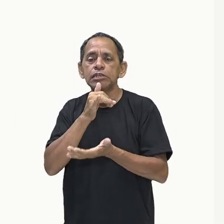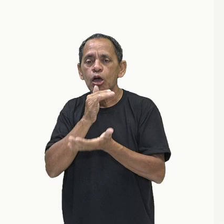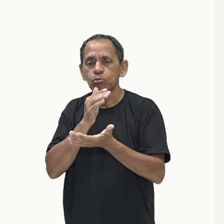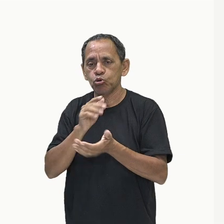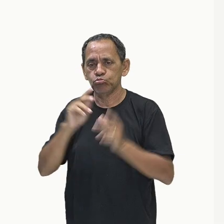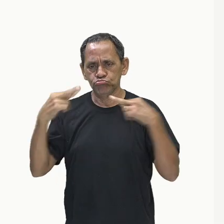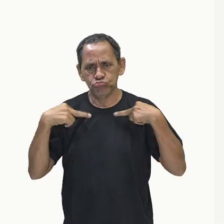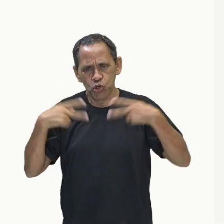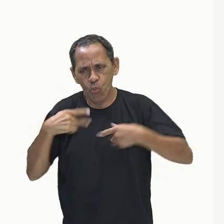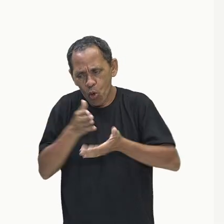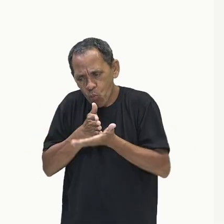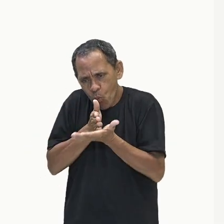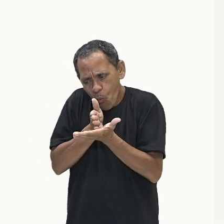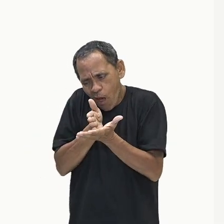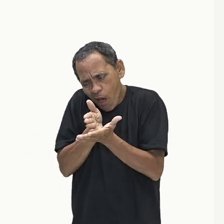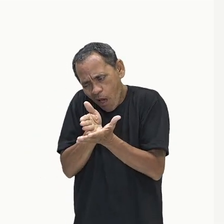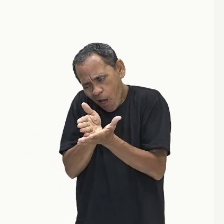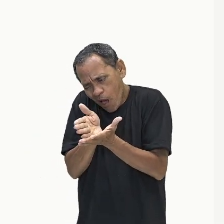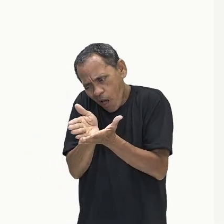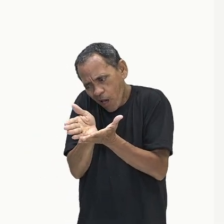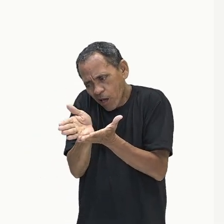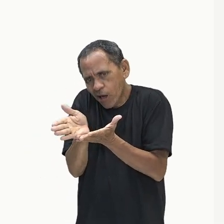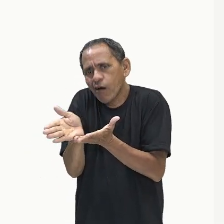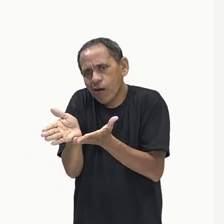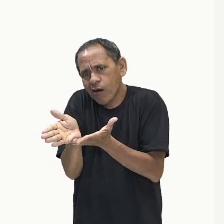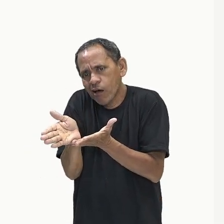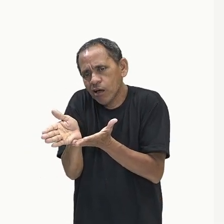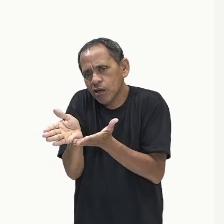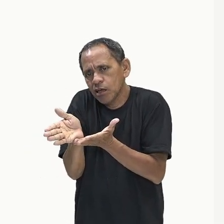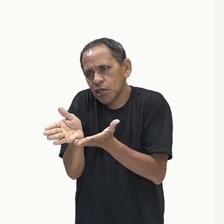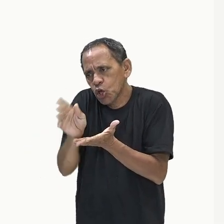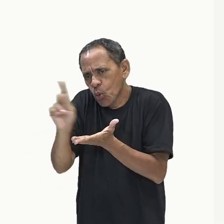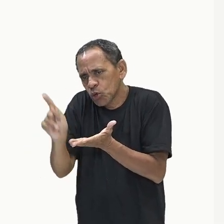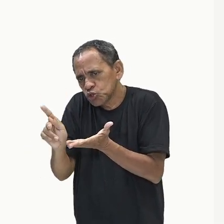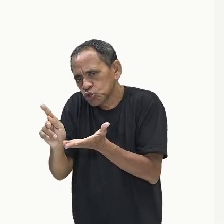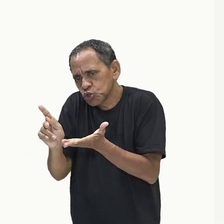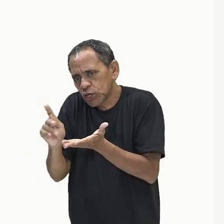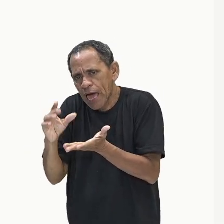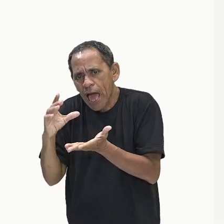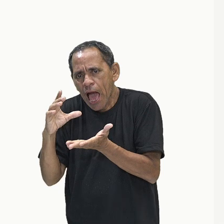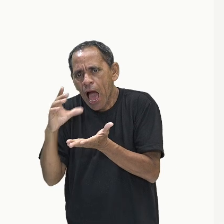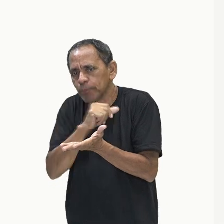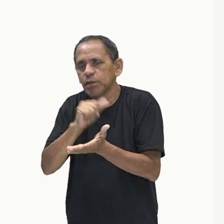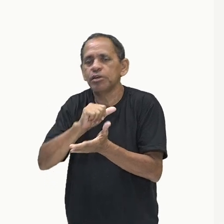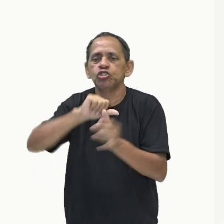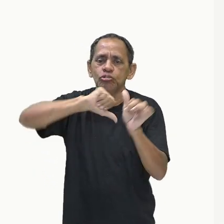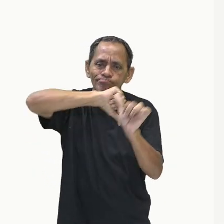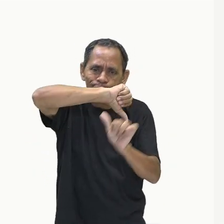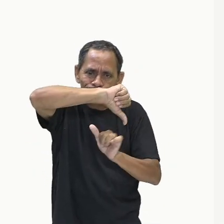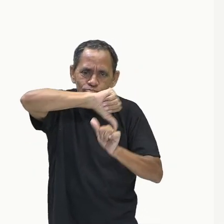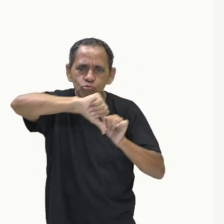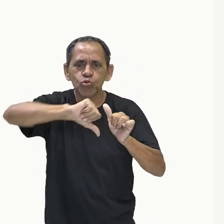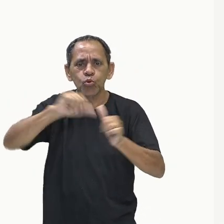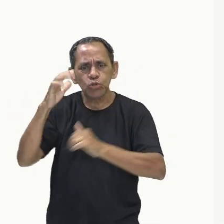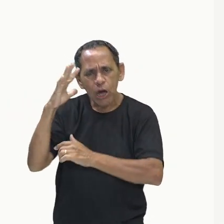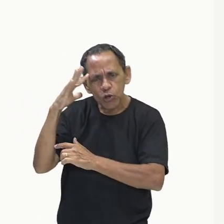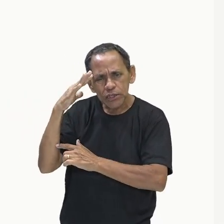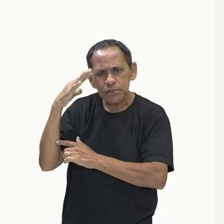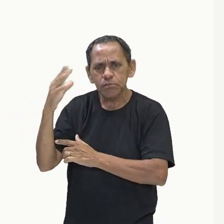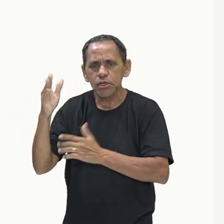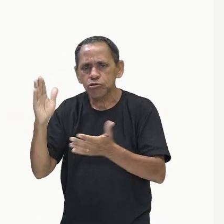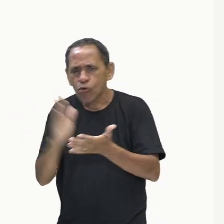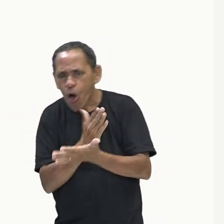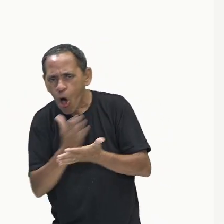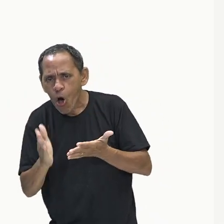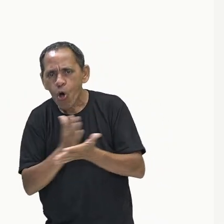caminhando para uma história, de repente acontece algo, e esse algo é essa revolução, que faz